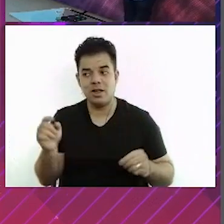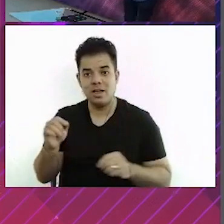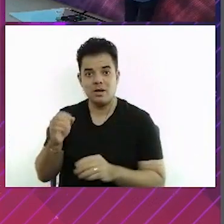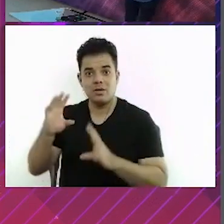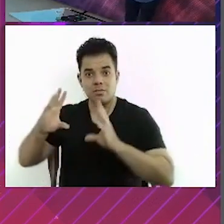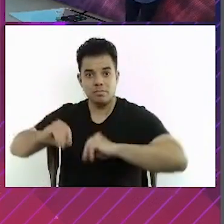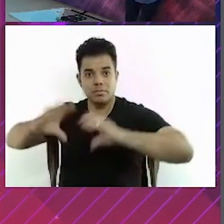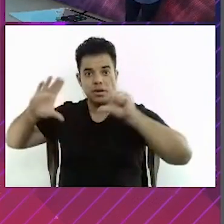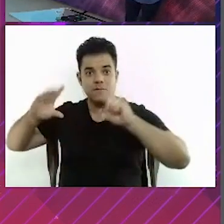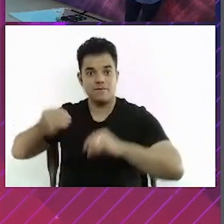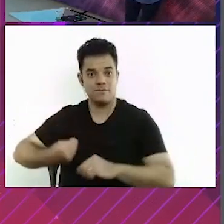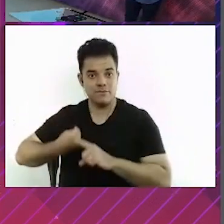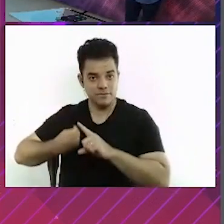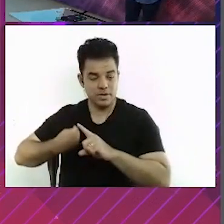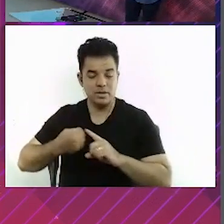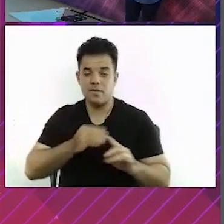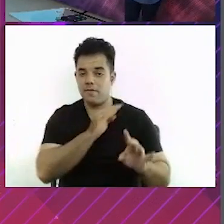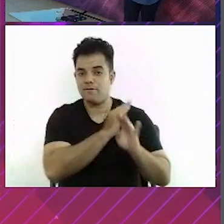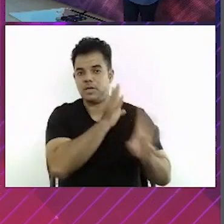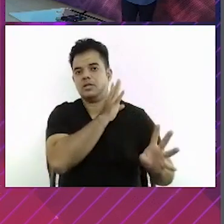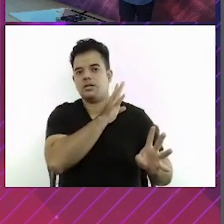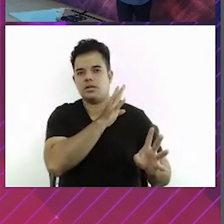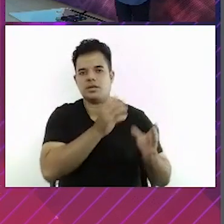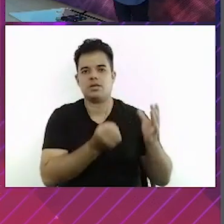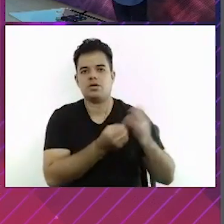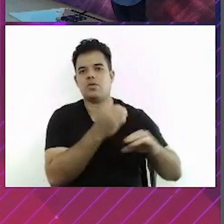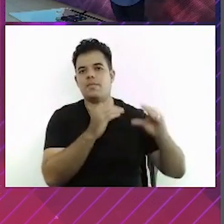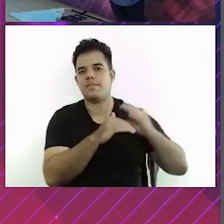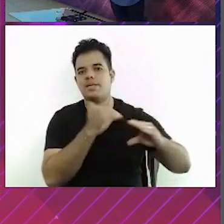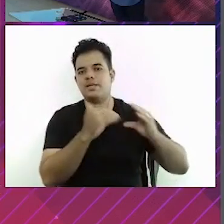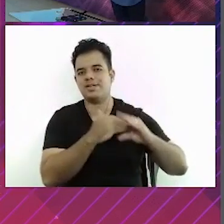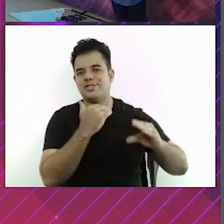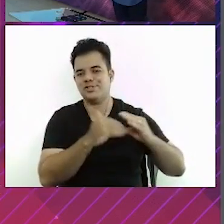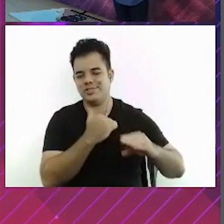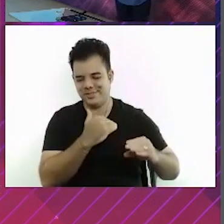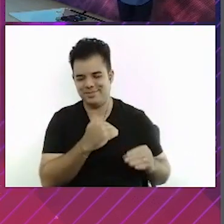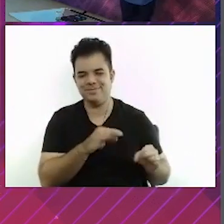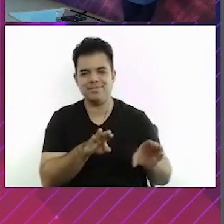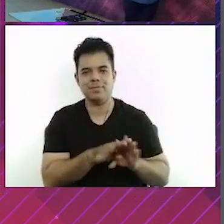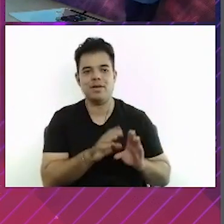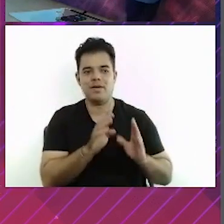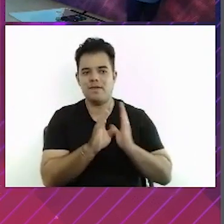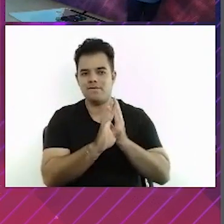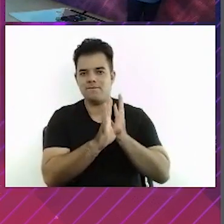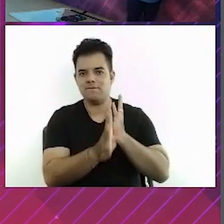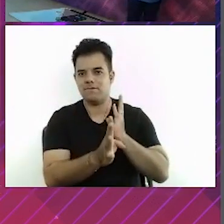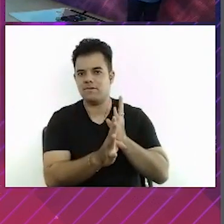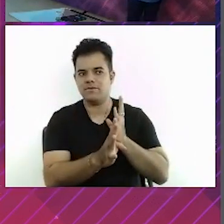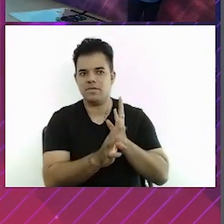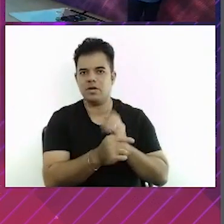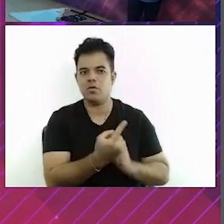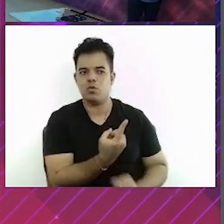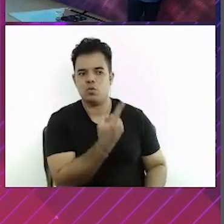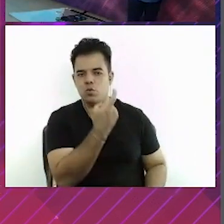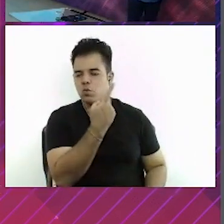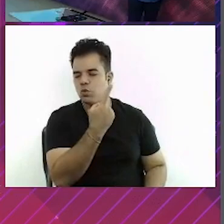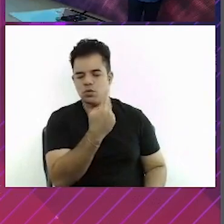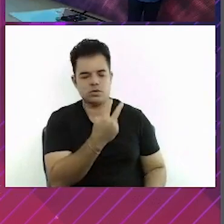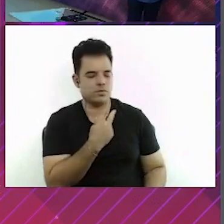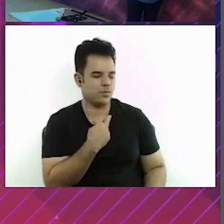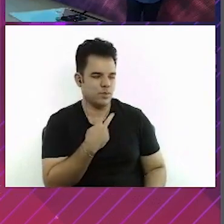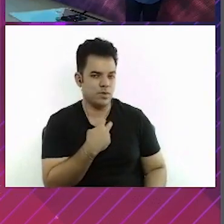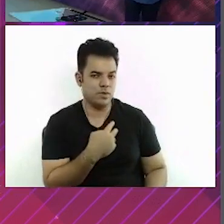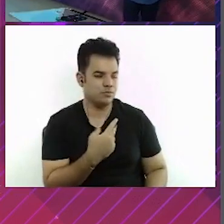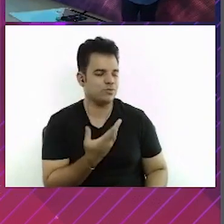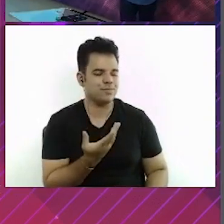a fila é recriada com as mensagens. A fila precisa ser não exclusiva. Se ela for exclusiva, na